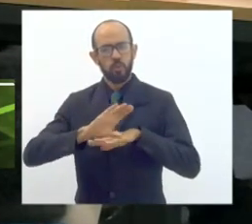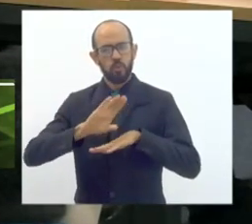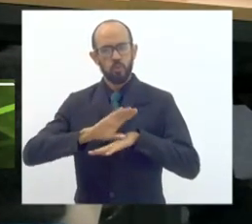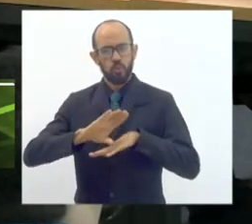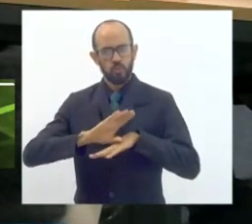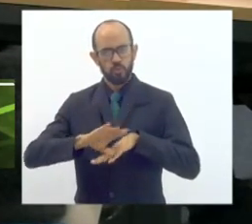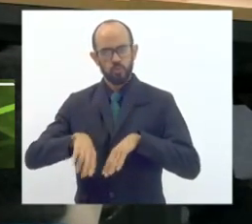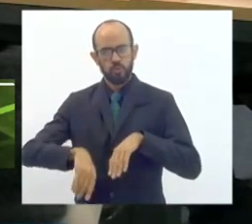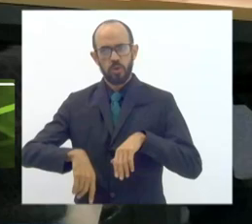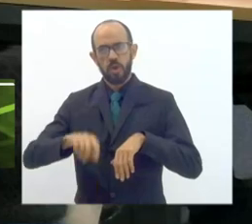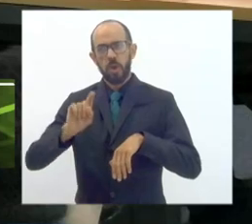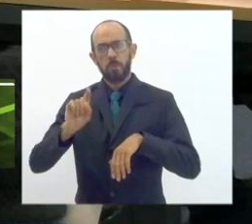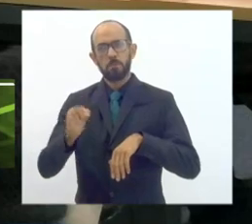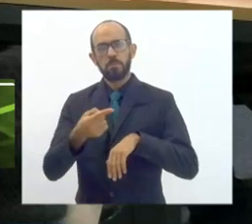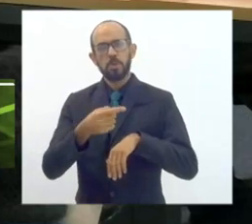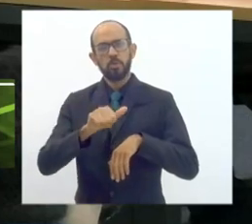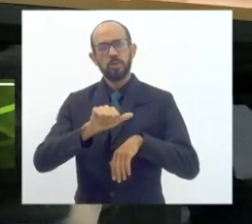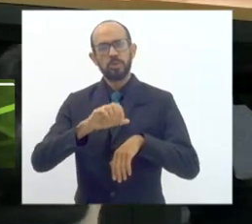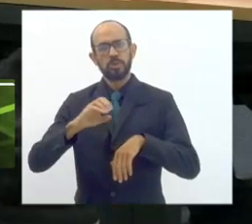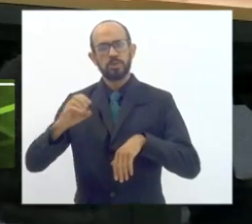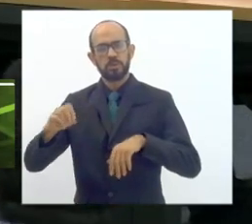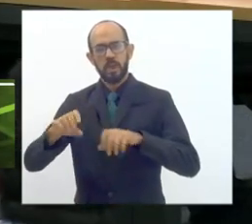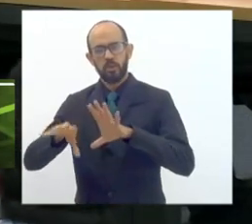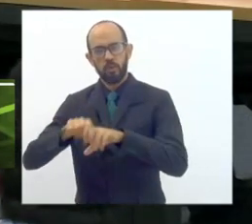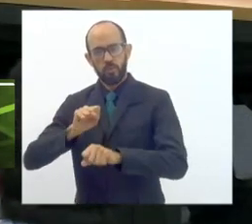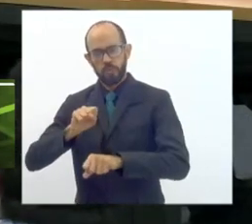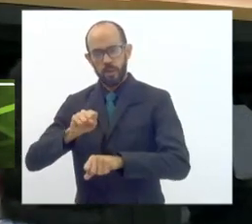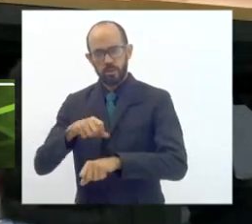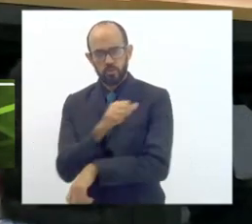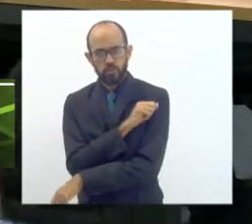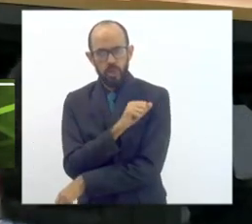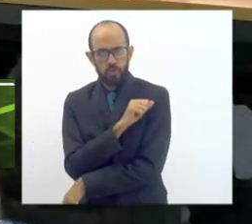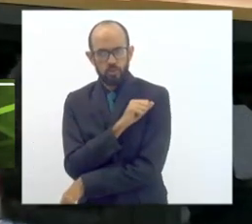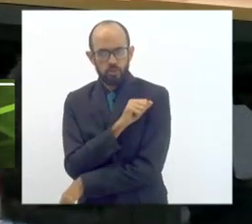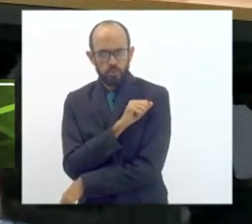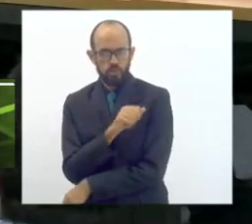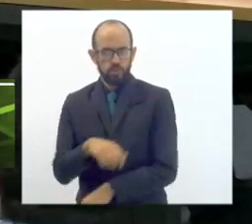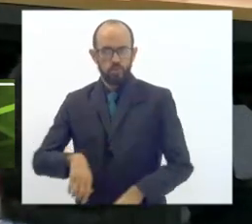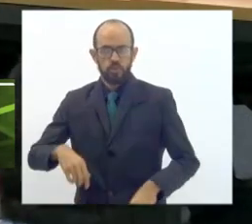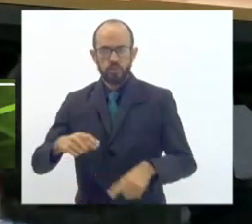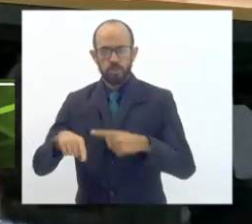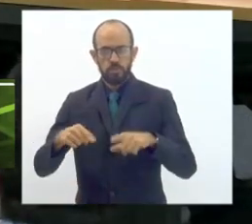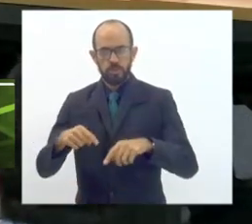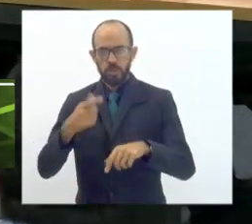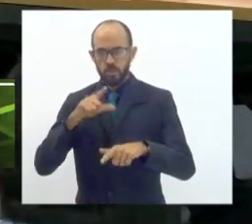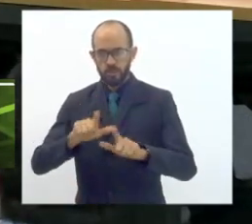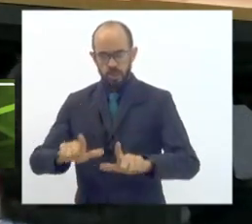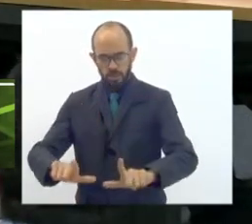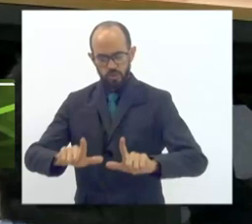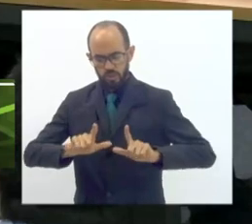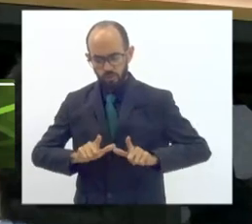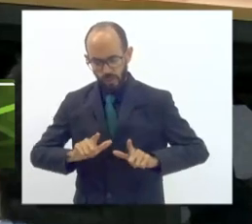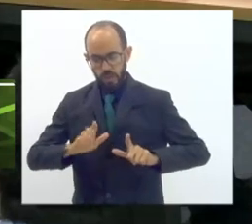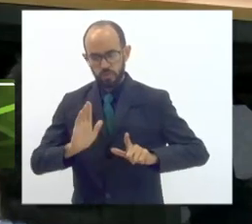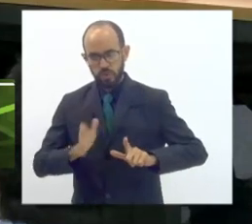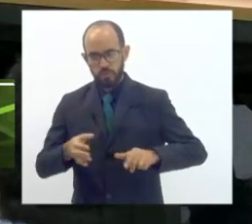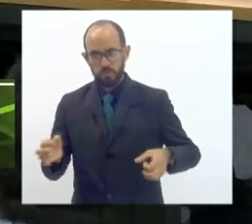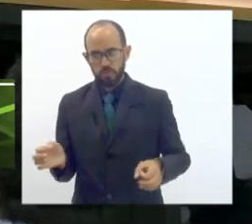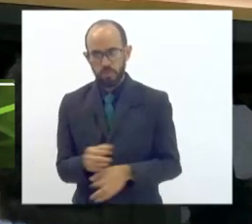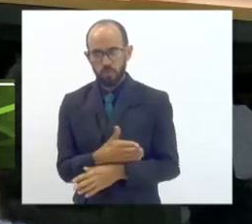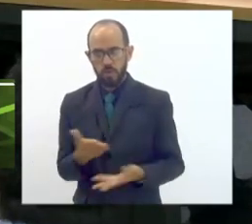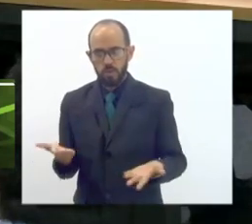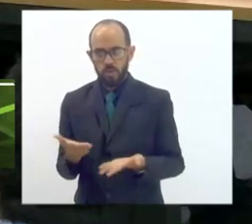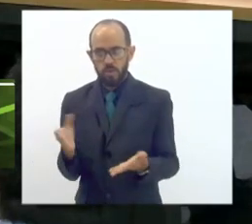nossa plataforma, o aluno termina, ele já tira o seu certificado. A gente está com um curso agora,